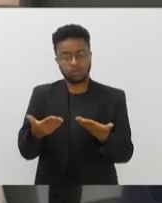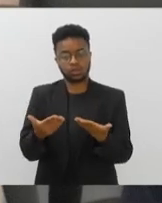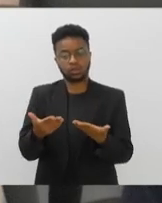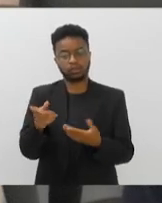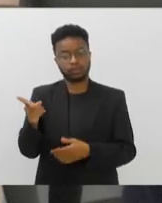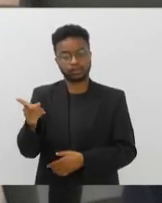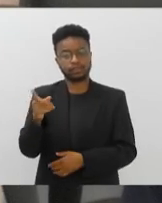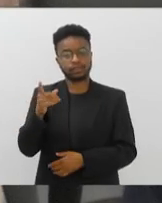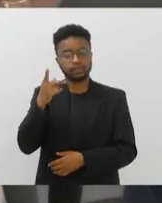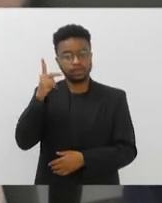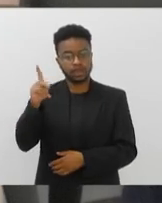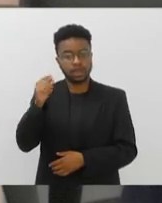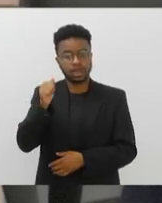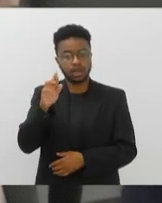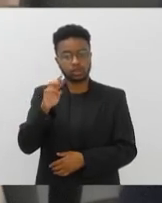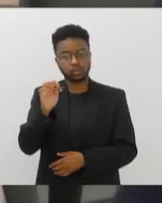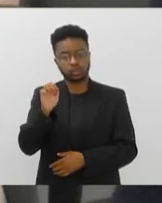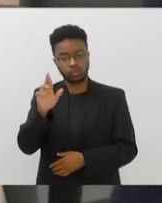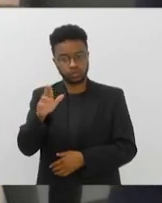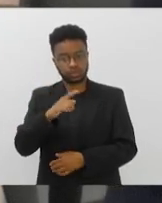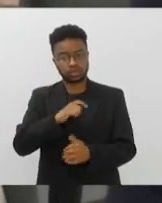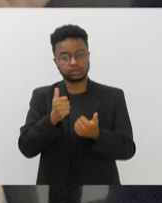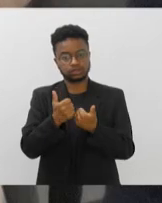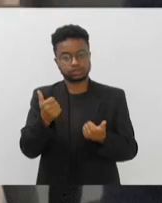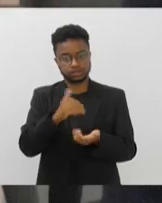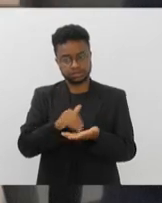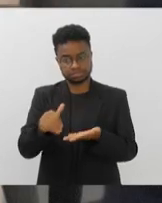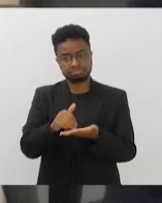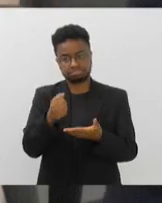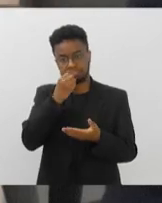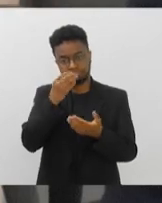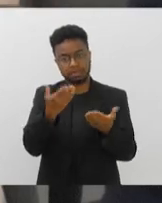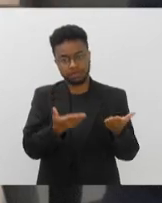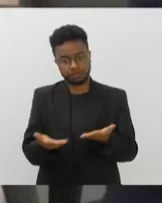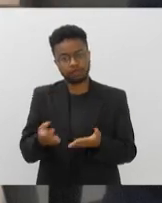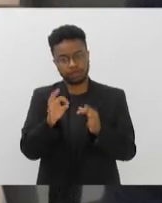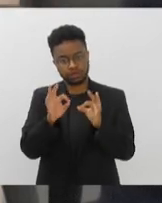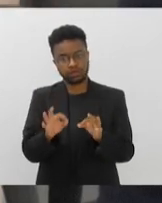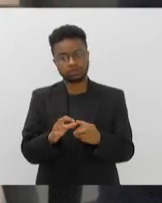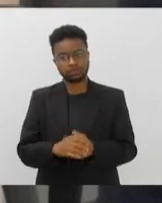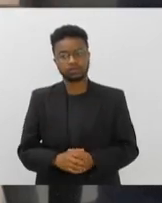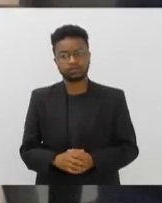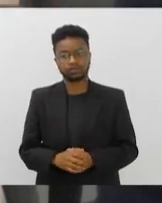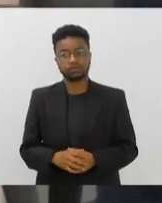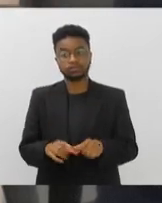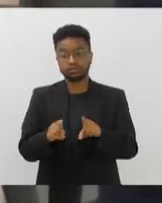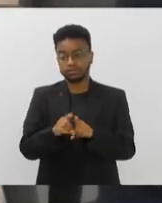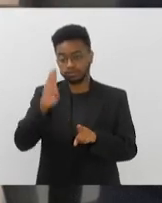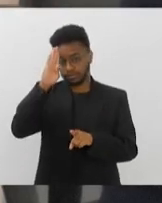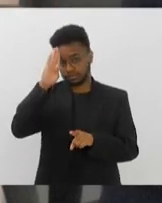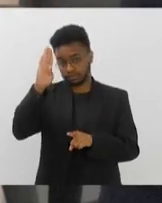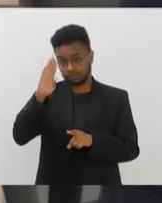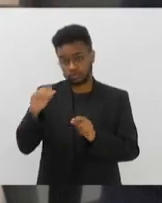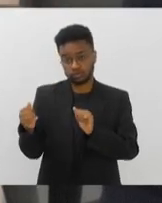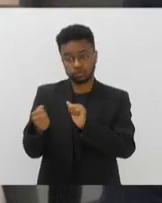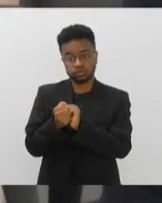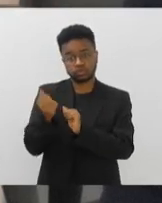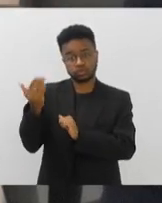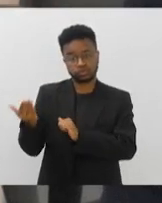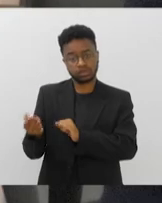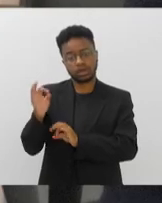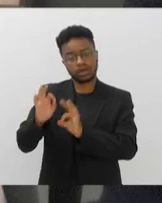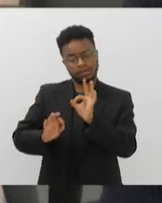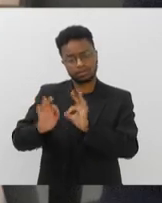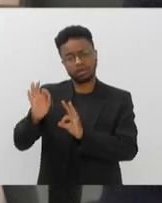Artur eh tanto na subsecretaria muito bem-vinda né e e especialmente com alguém com com a sua preparação